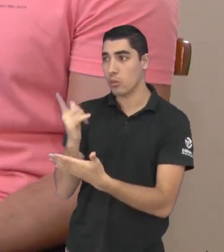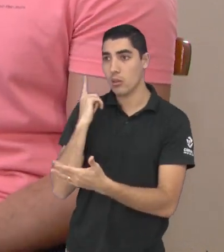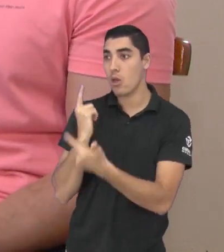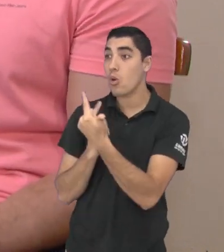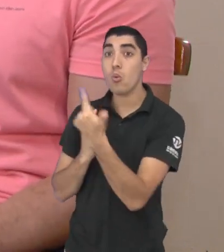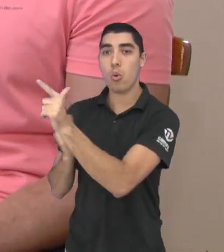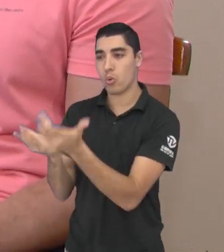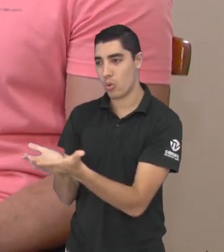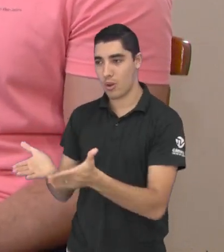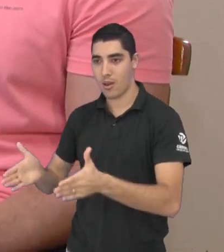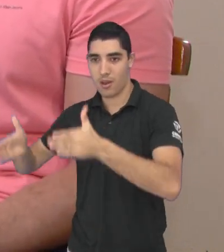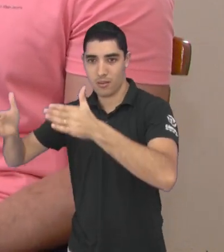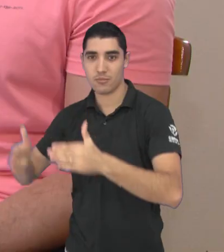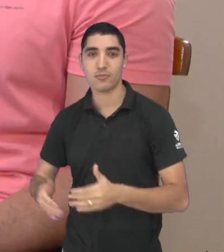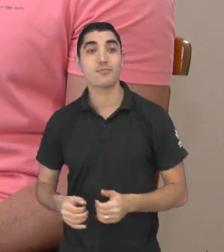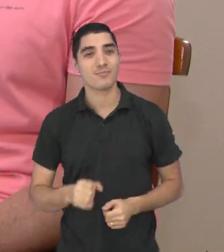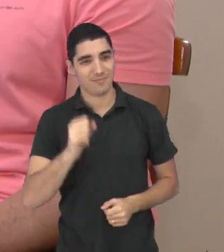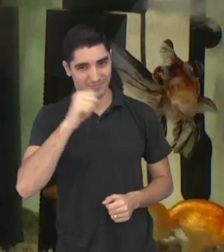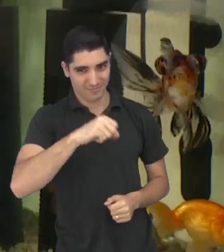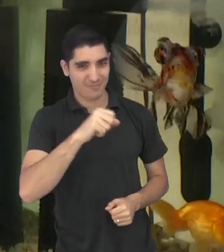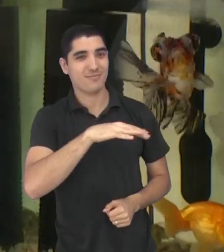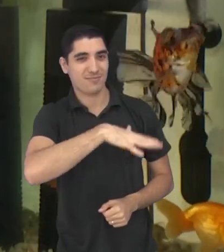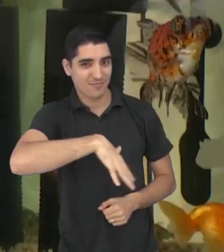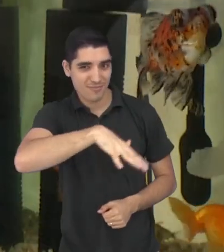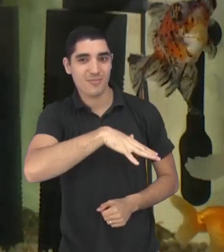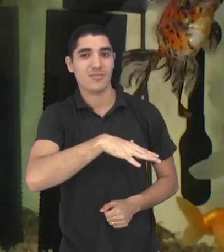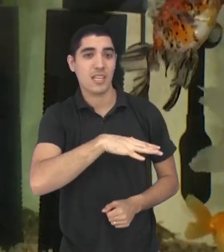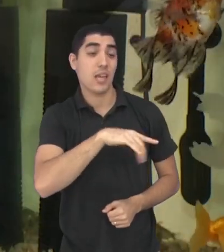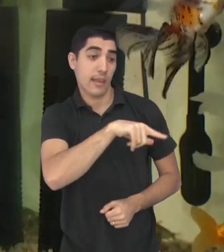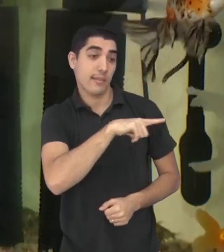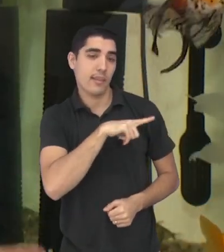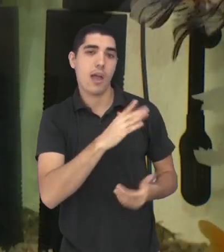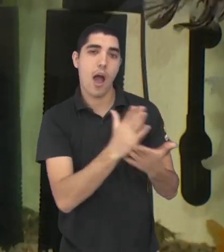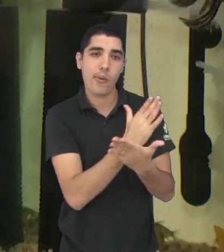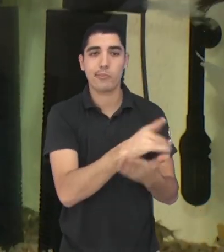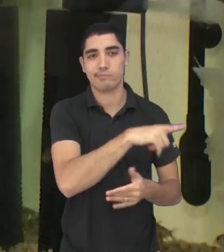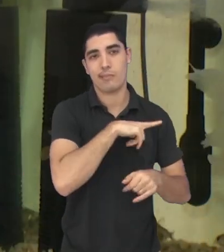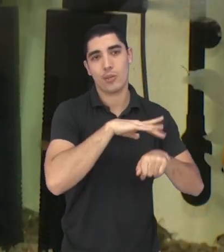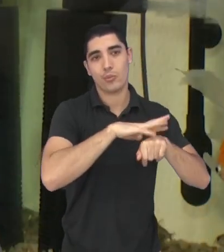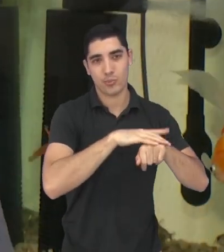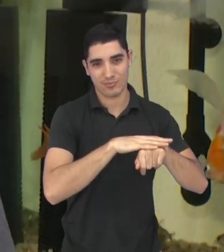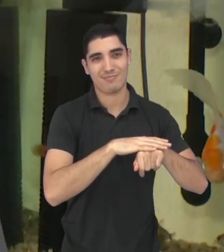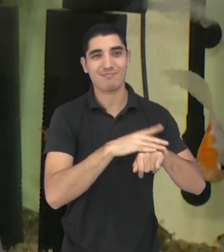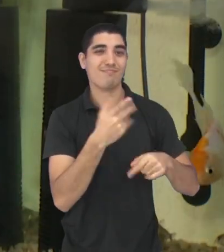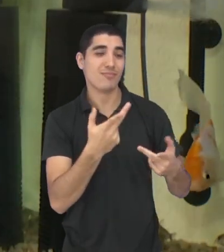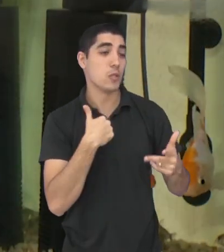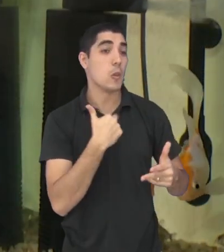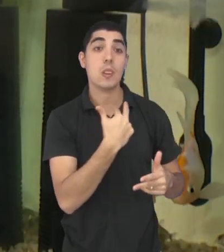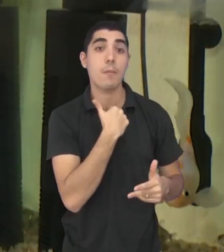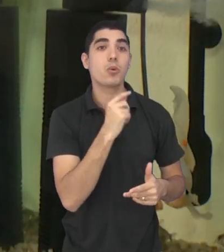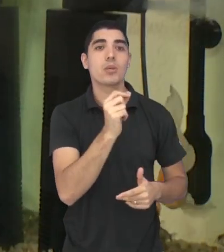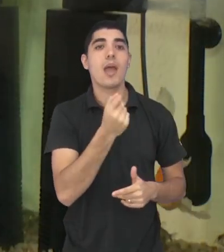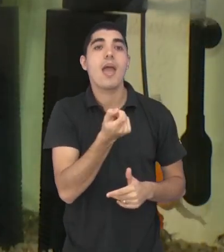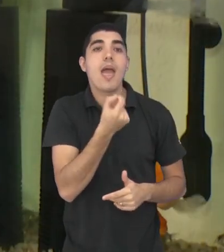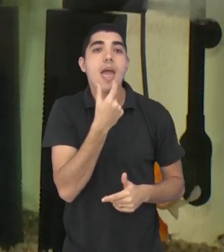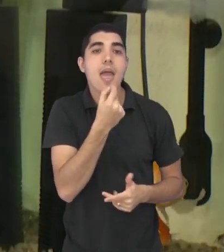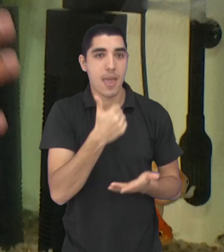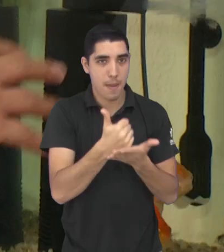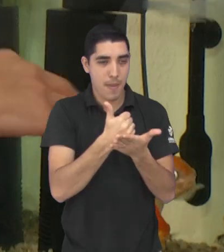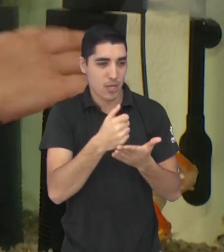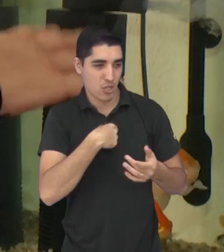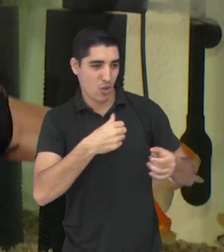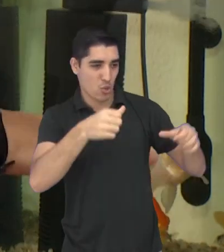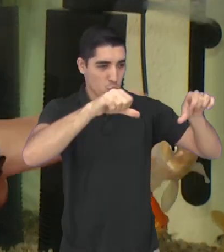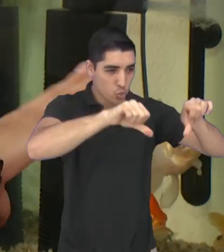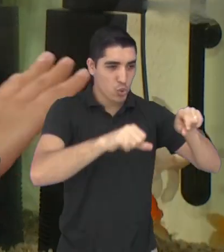separados também num outro aquário. Sim, é que eles estão doentes, né? Um tá com ictio, outro tá com bactéria. Eu não posso colocar o remédio